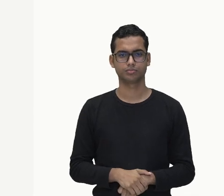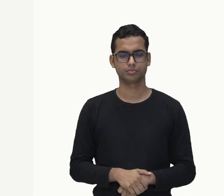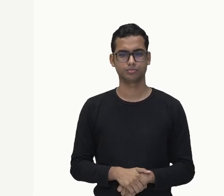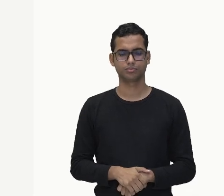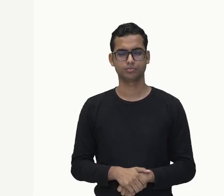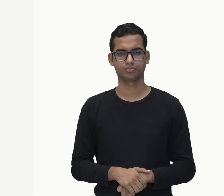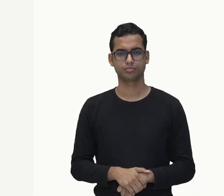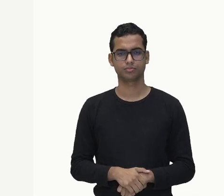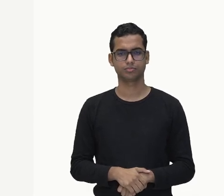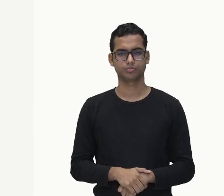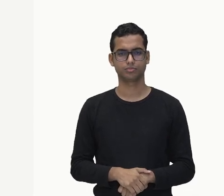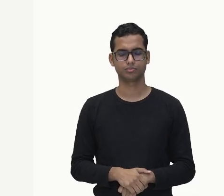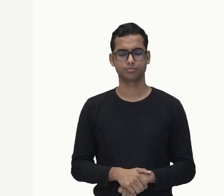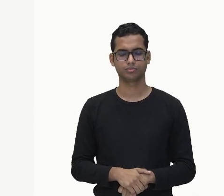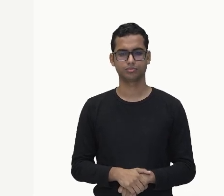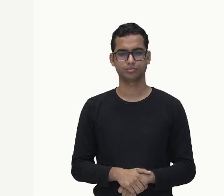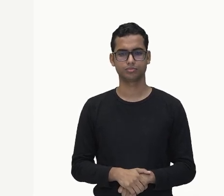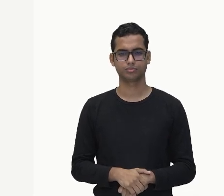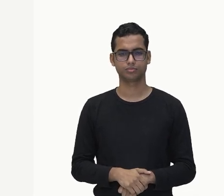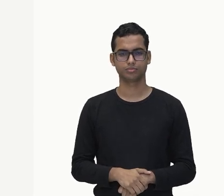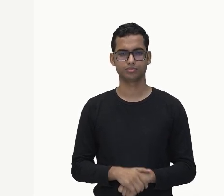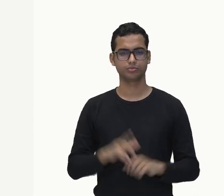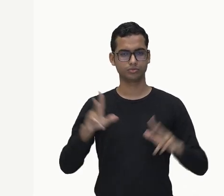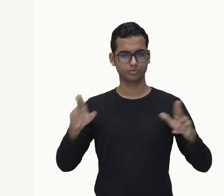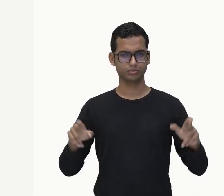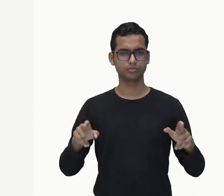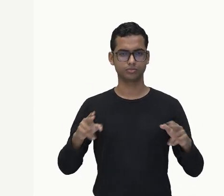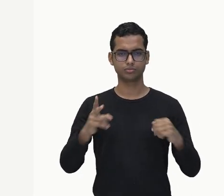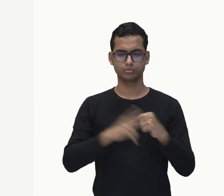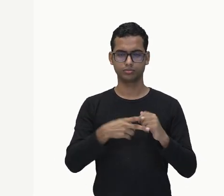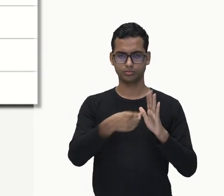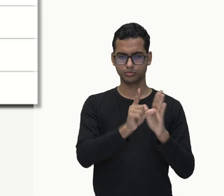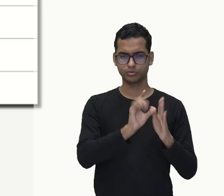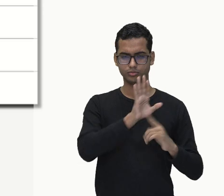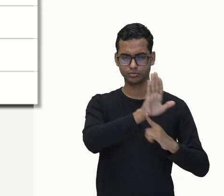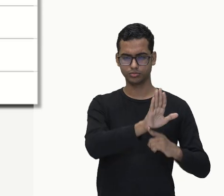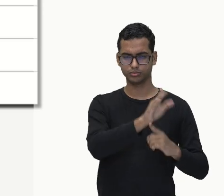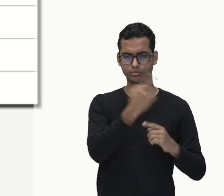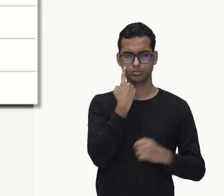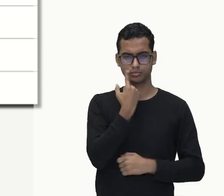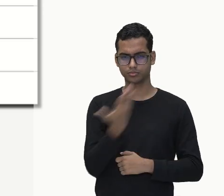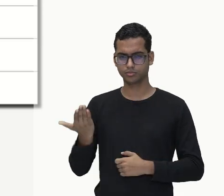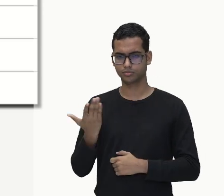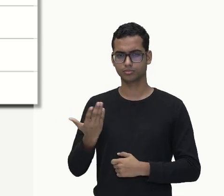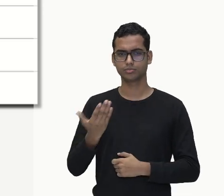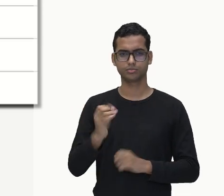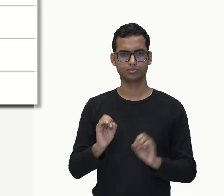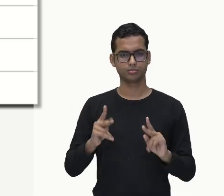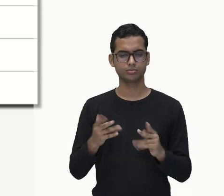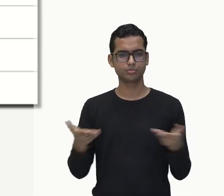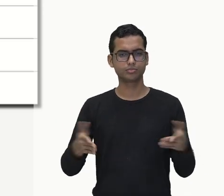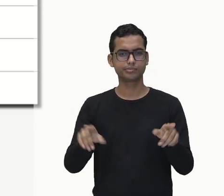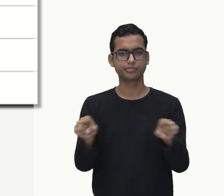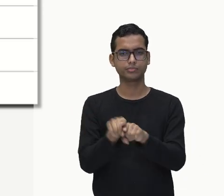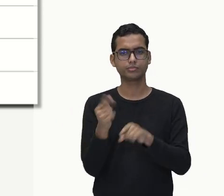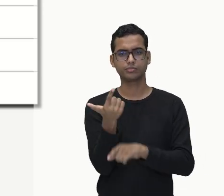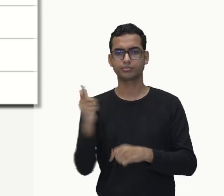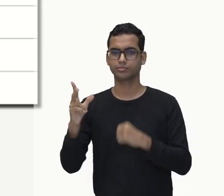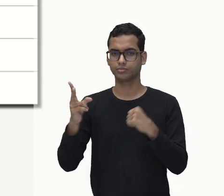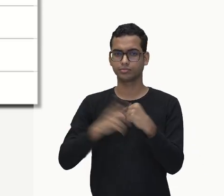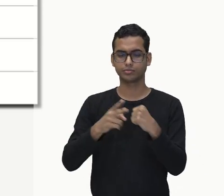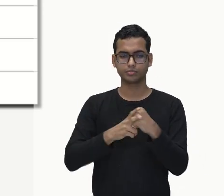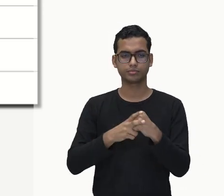mesmo exemplo, digamos, do verbo beber, ok? Pessoal, trouxe aqui para vocês alguns verbos que